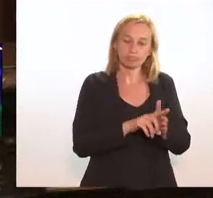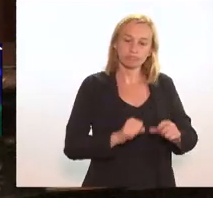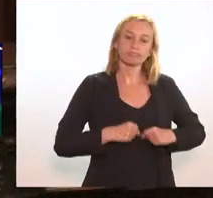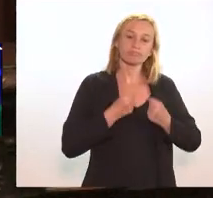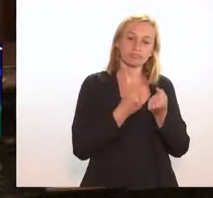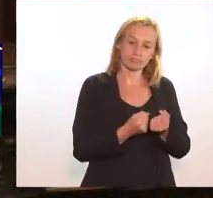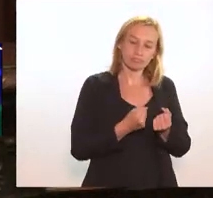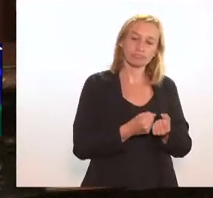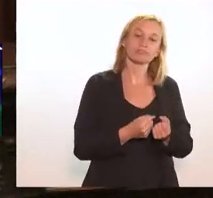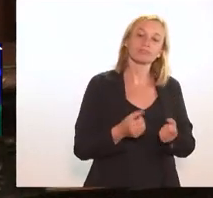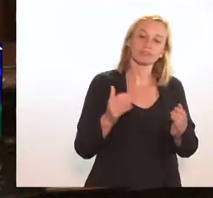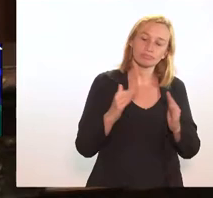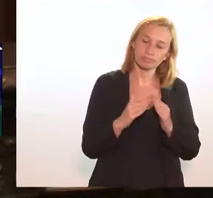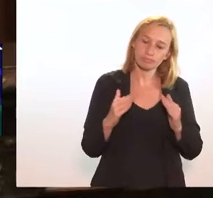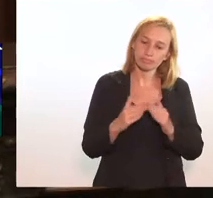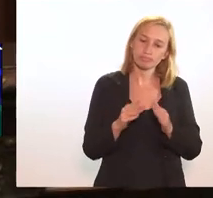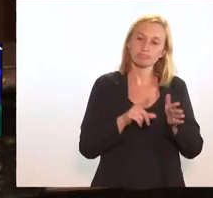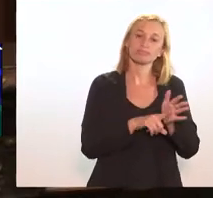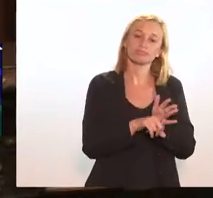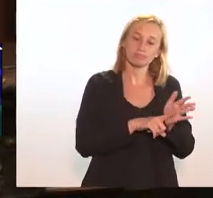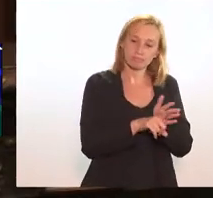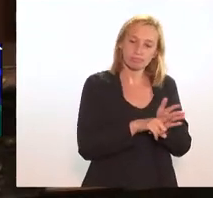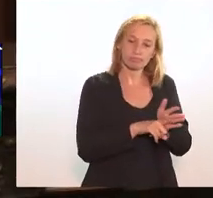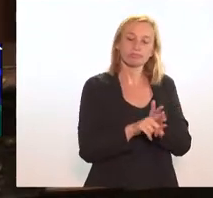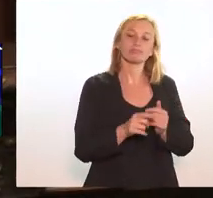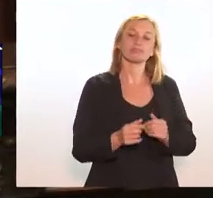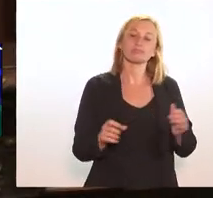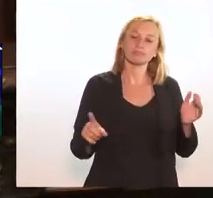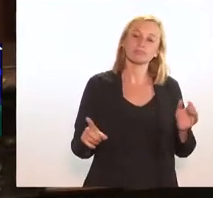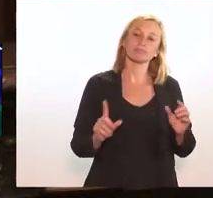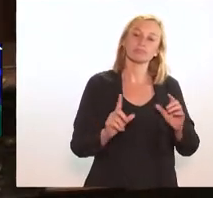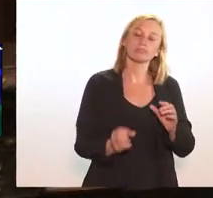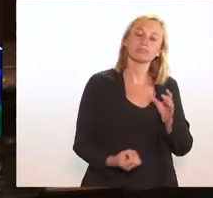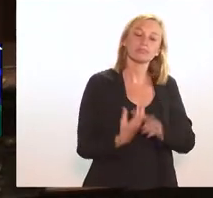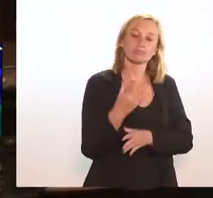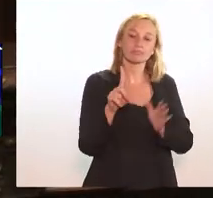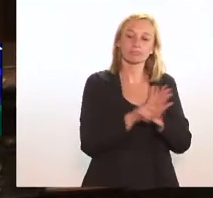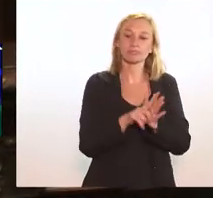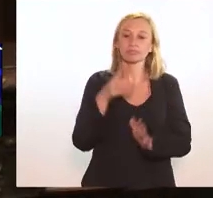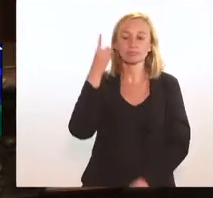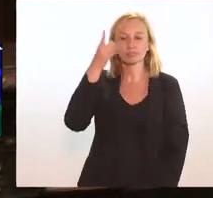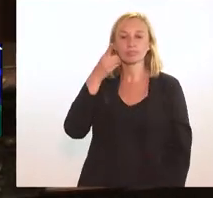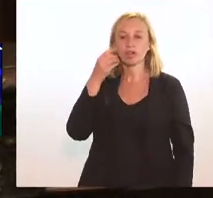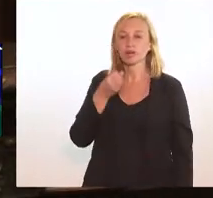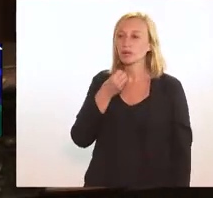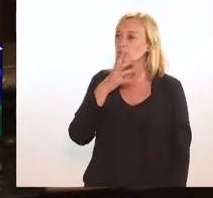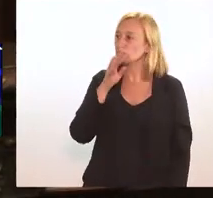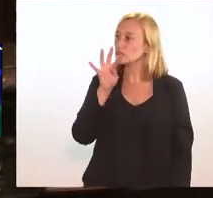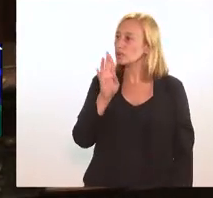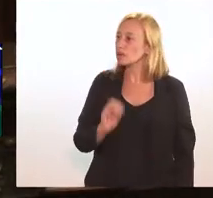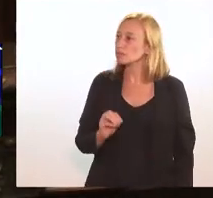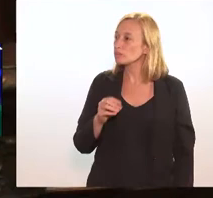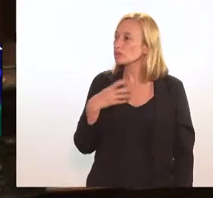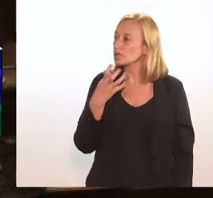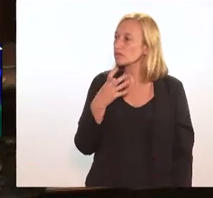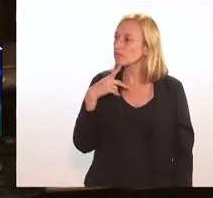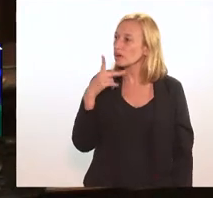que ser nessa casa que fiscaliza e que também legisla. Deputado Bom Tempo, gostaria de fazer uma